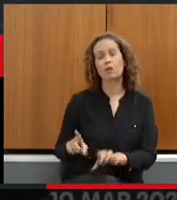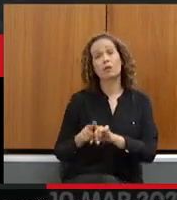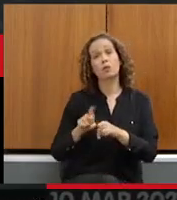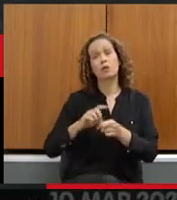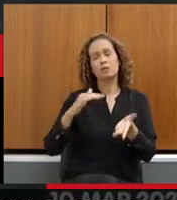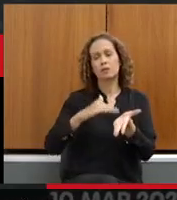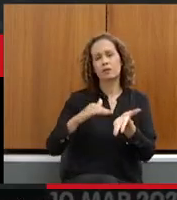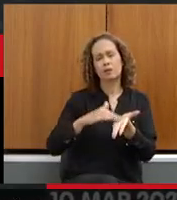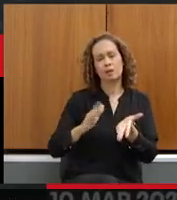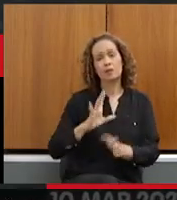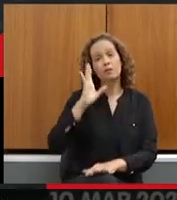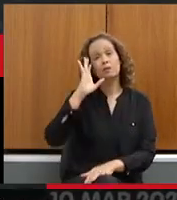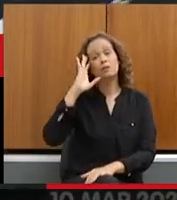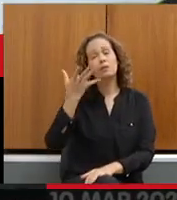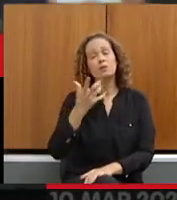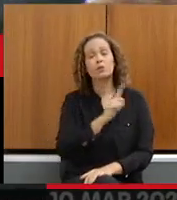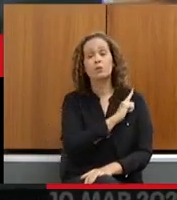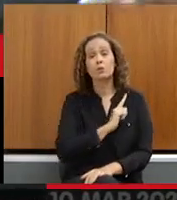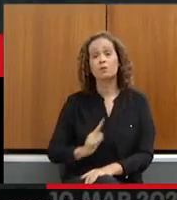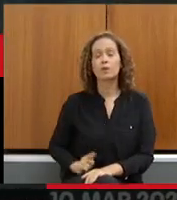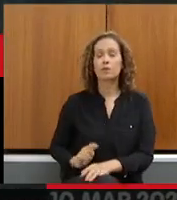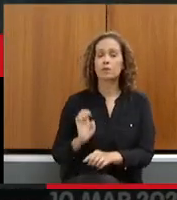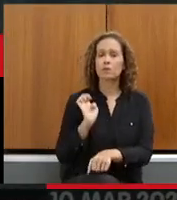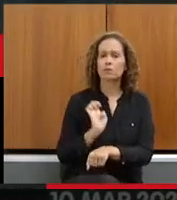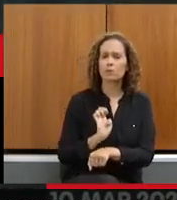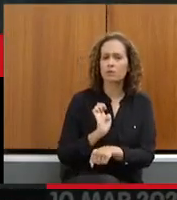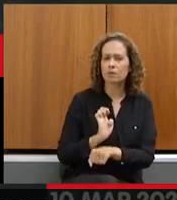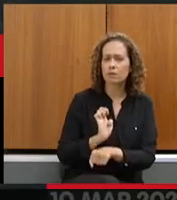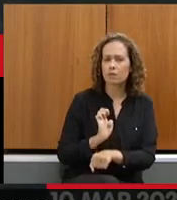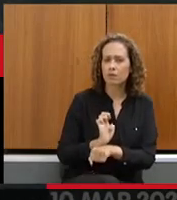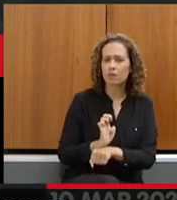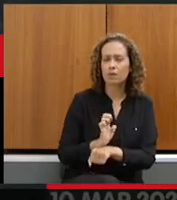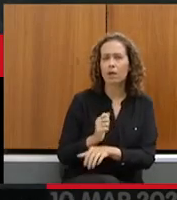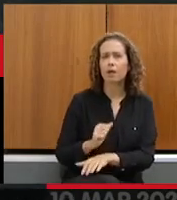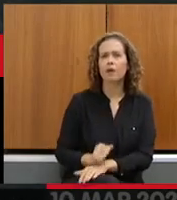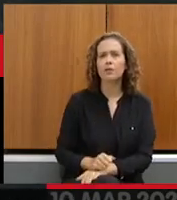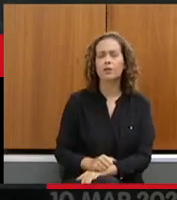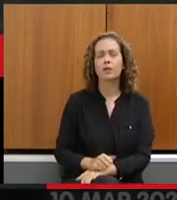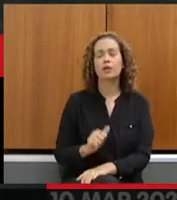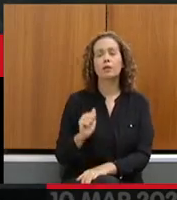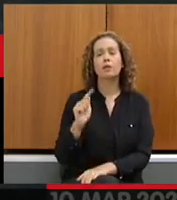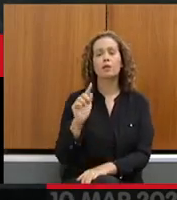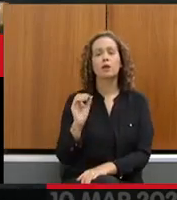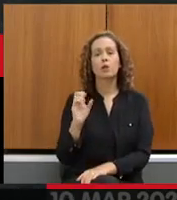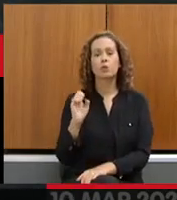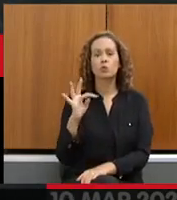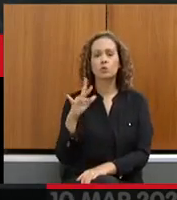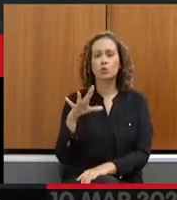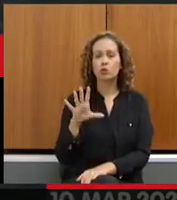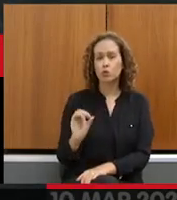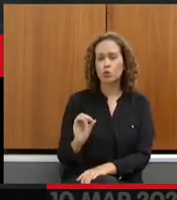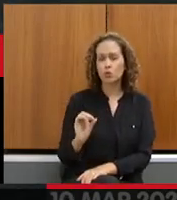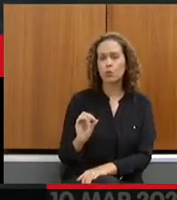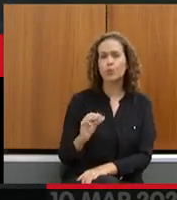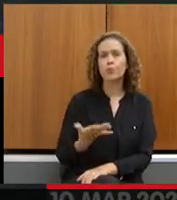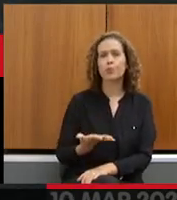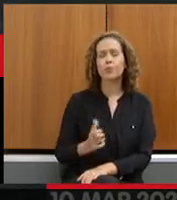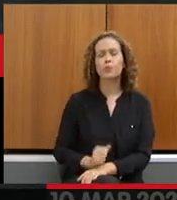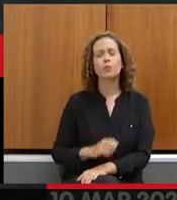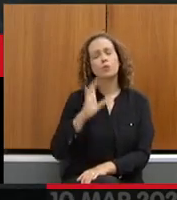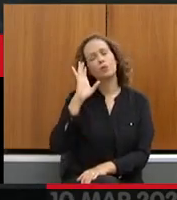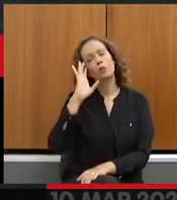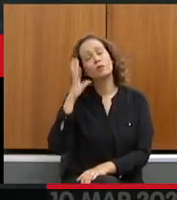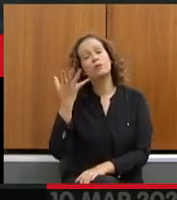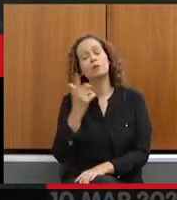porque por decisão do Governo do Estado e eu tô com dado aqui agora Presidente Agostinho Patrus os dados atualizados por